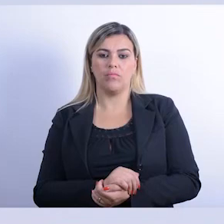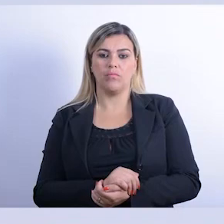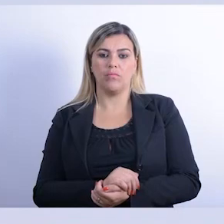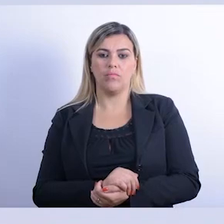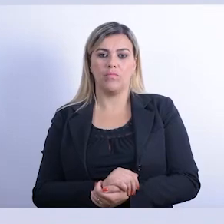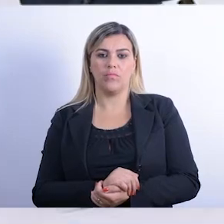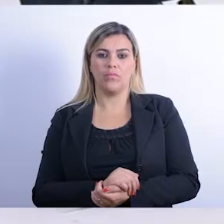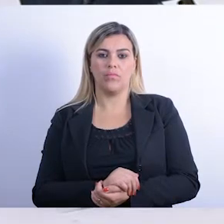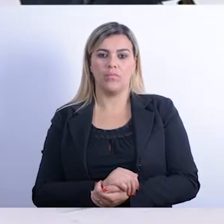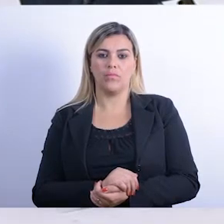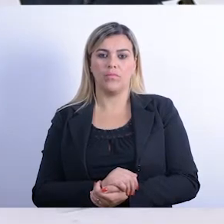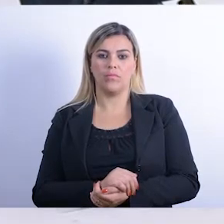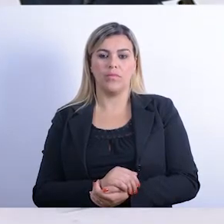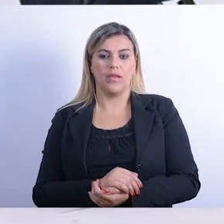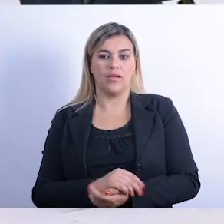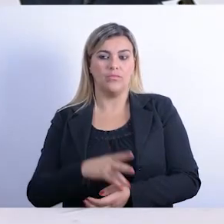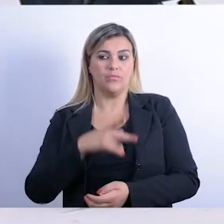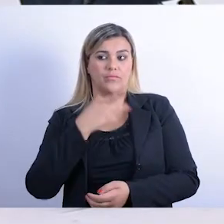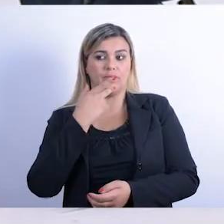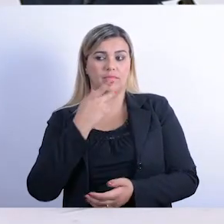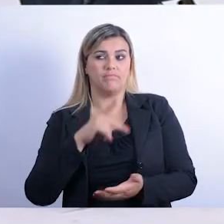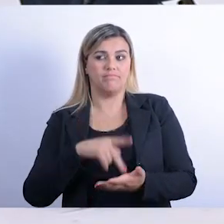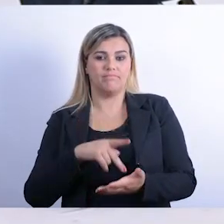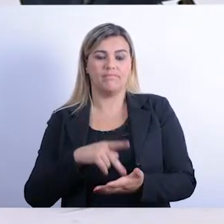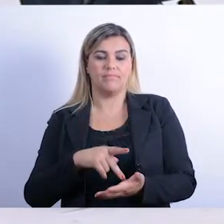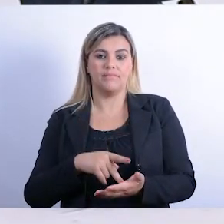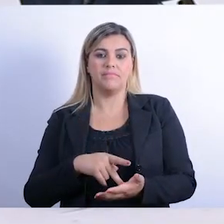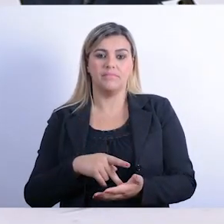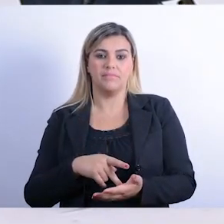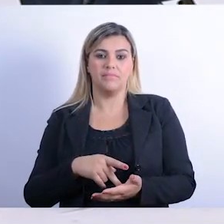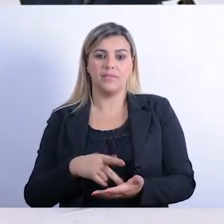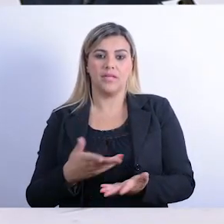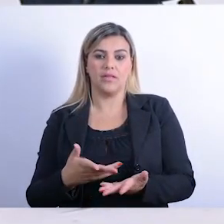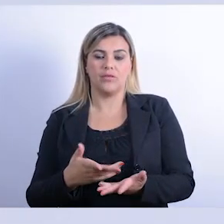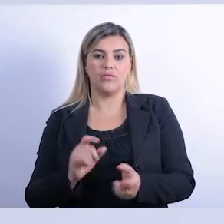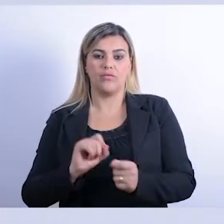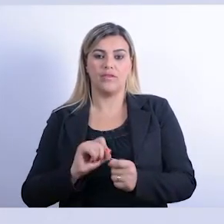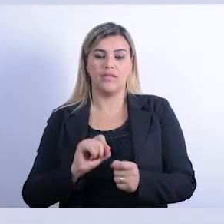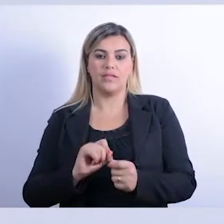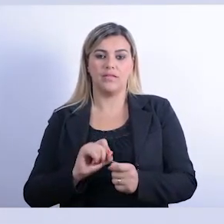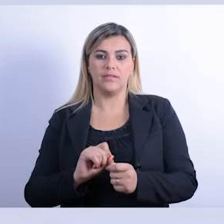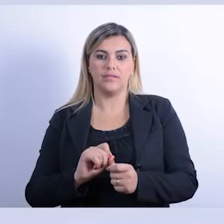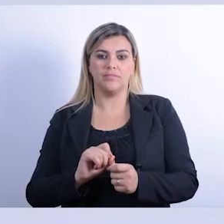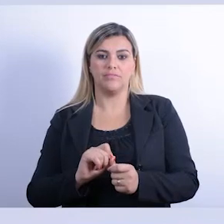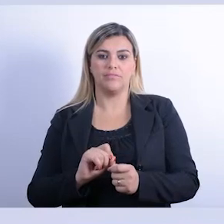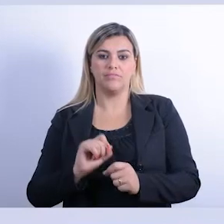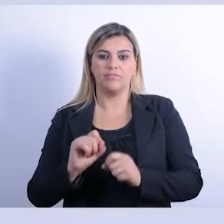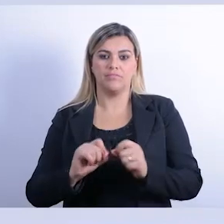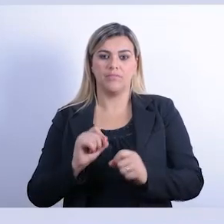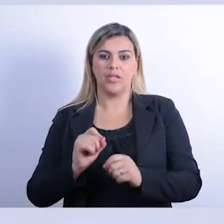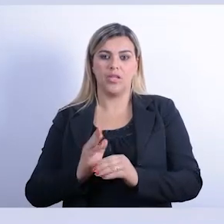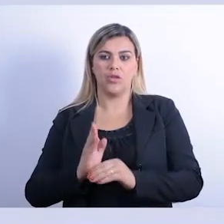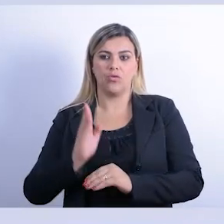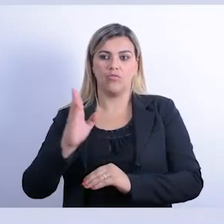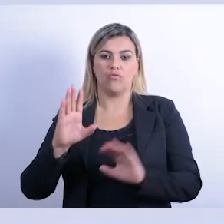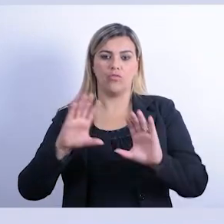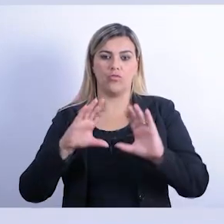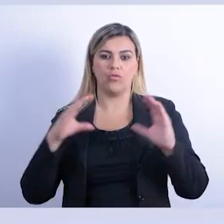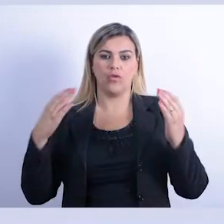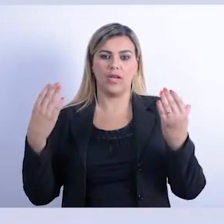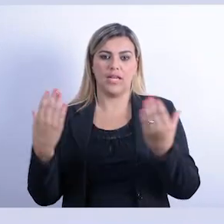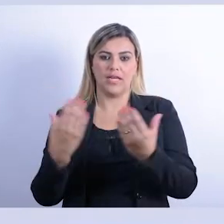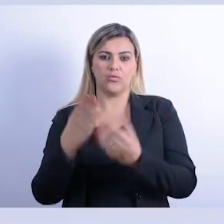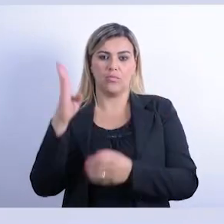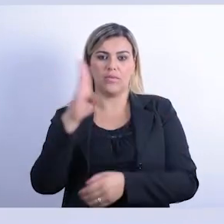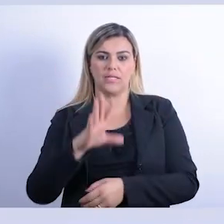turma, que eu vou confessar aqui em primeira mão, um blefe que eu fiz. Eu tinha ido